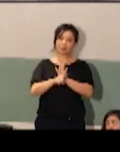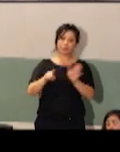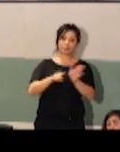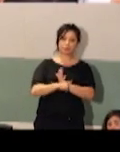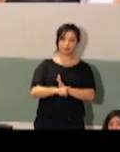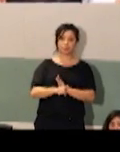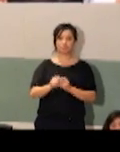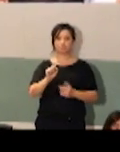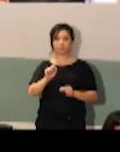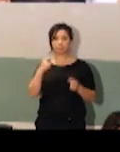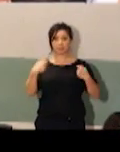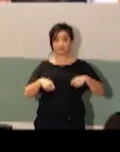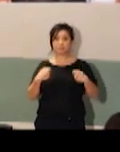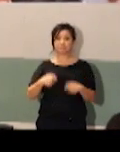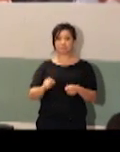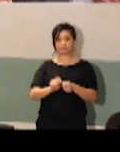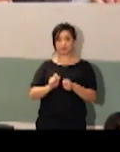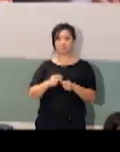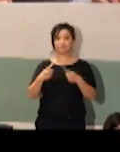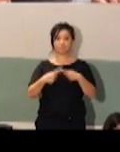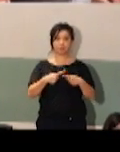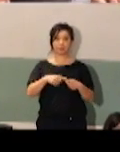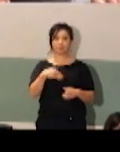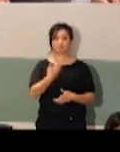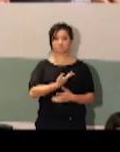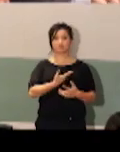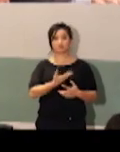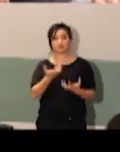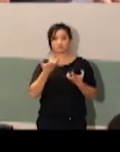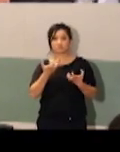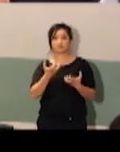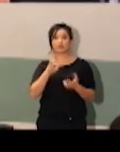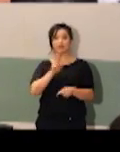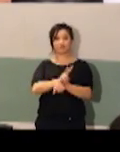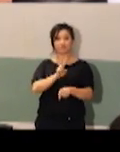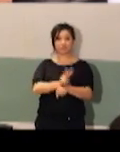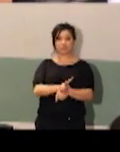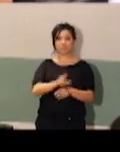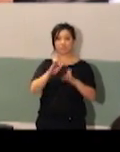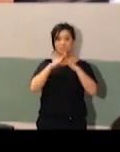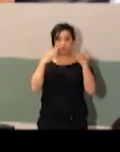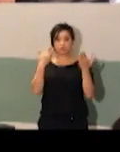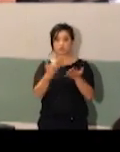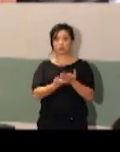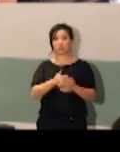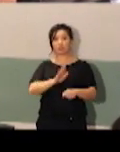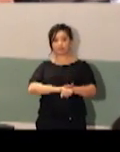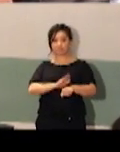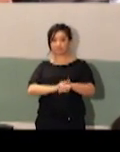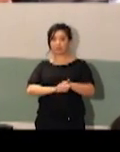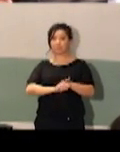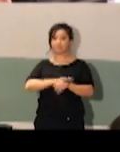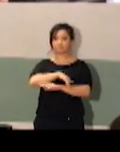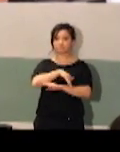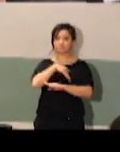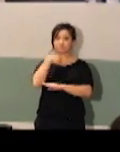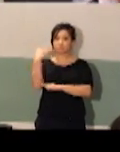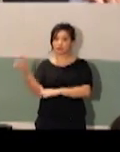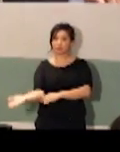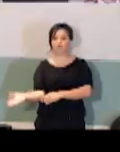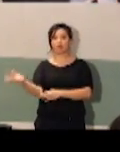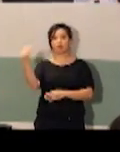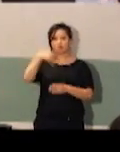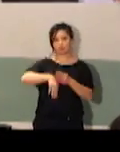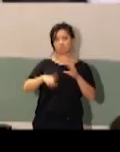Mas nós defendemos, faz parte do nosso programa, a escola de tempo integral no Distrito Federal, de forma que